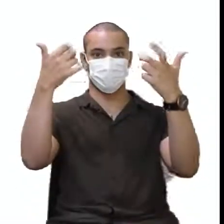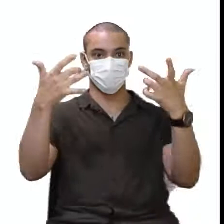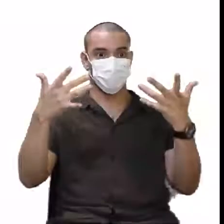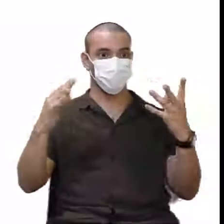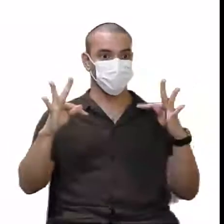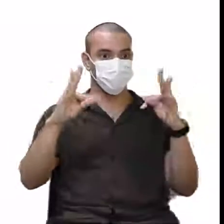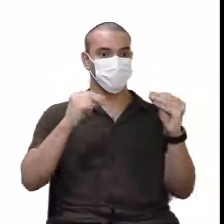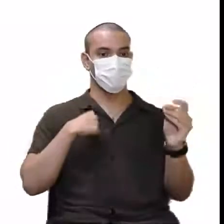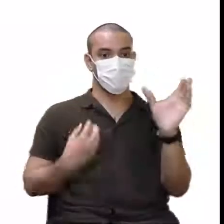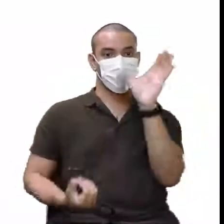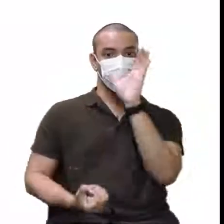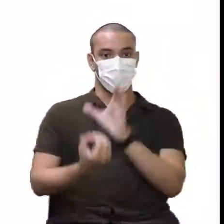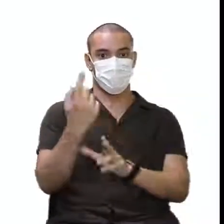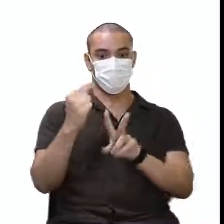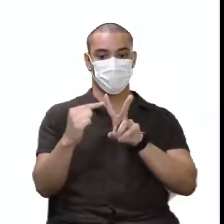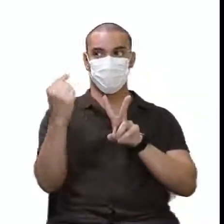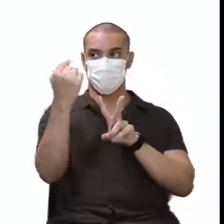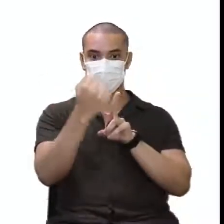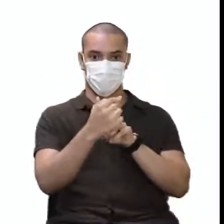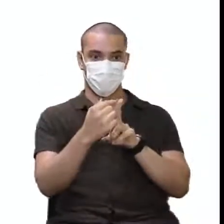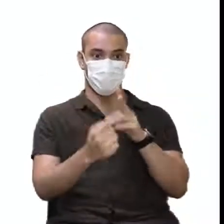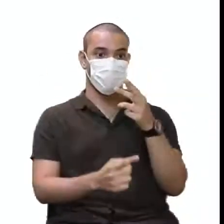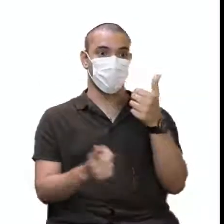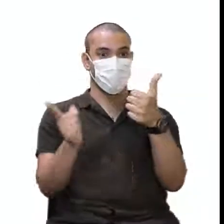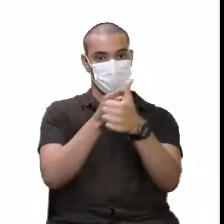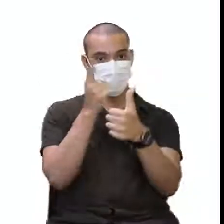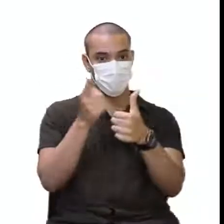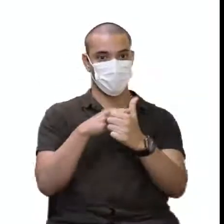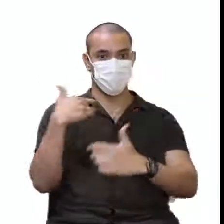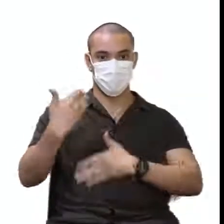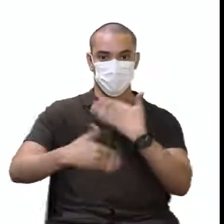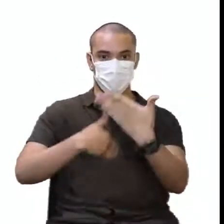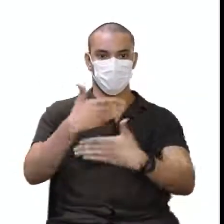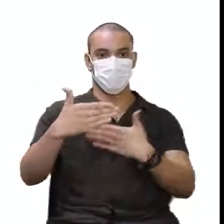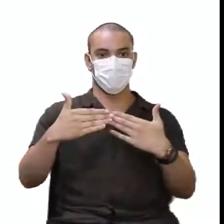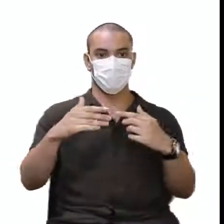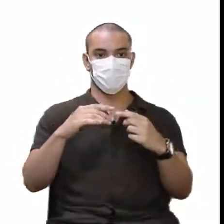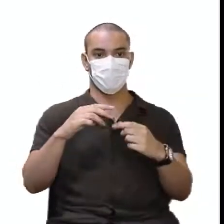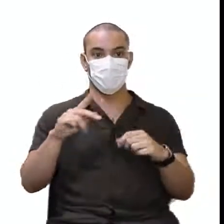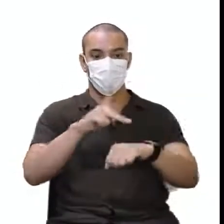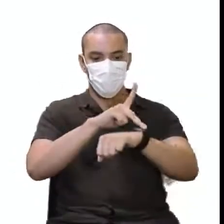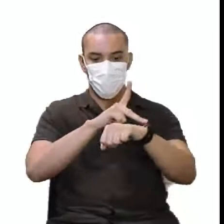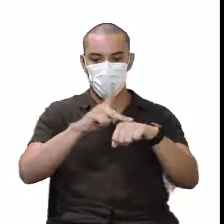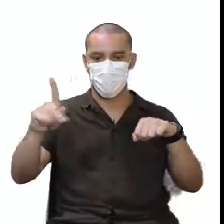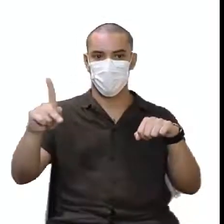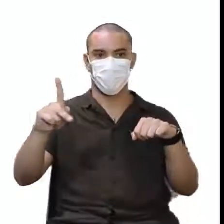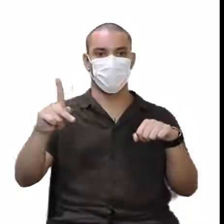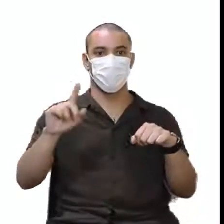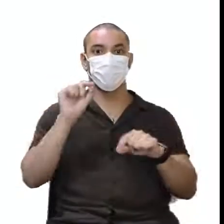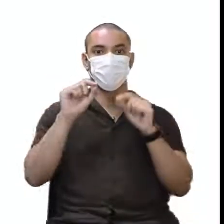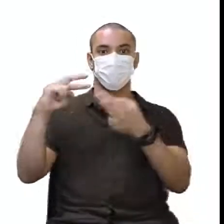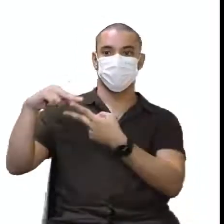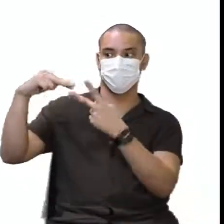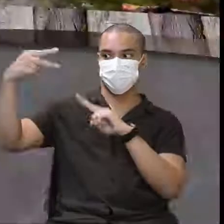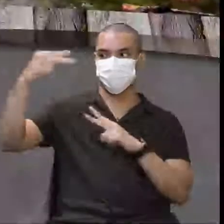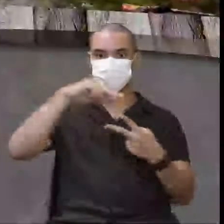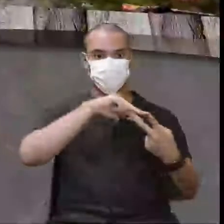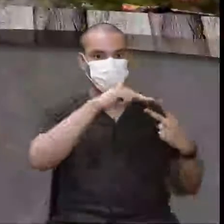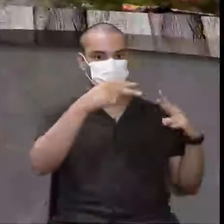fez duas inovações. Primeiro, desenvolveu linhagens puras. Homozigotas, olha aqui para